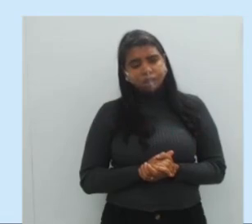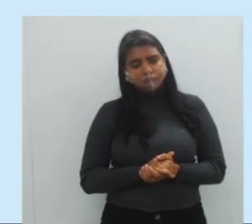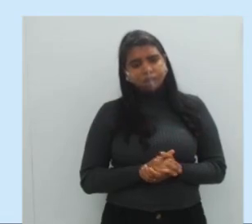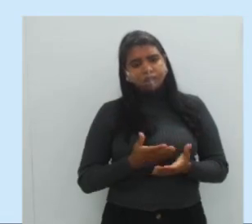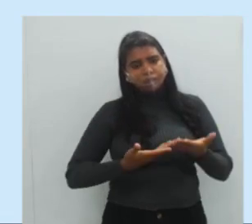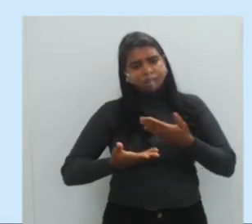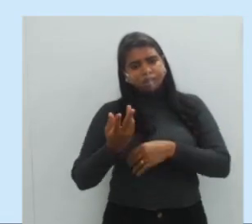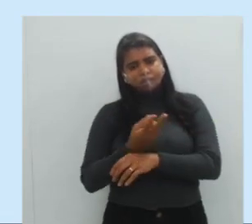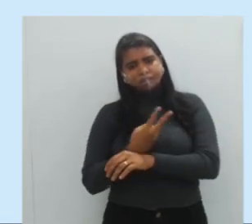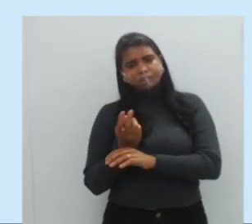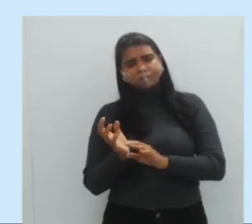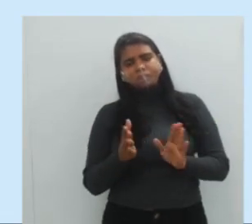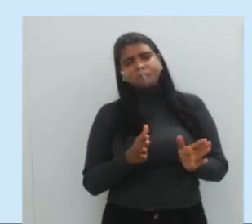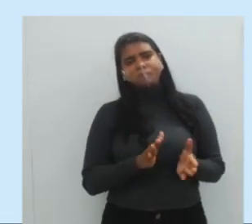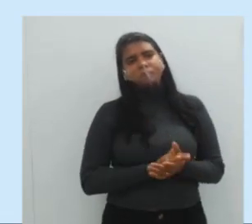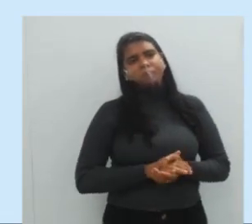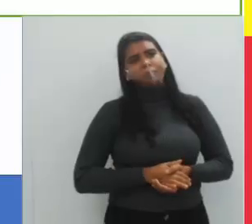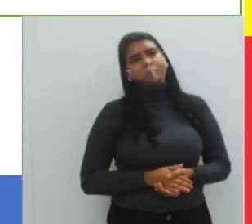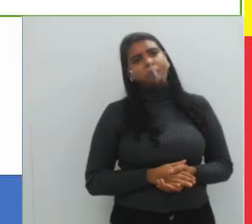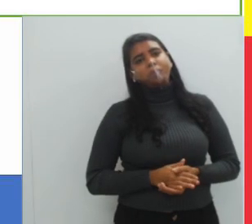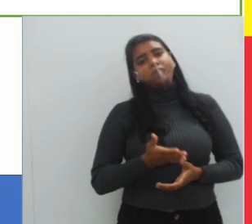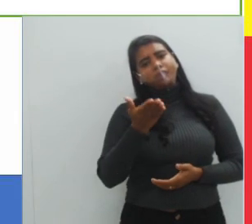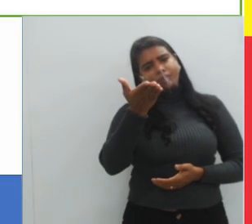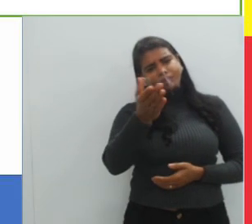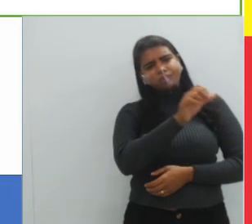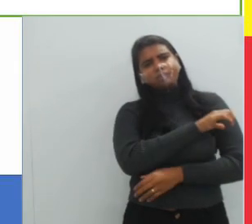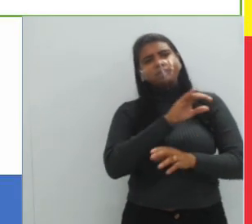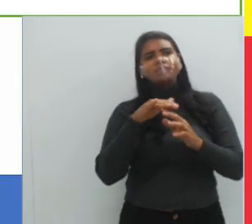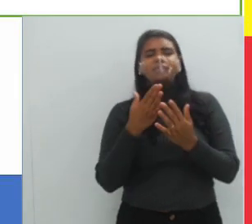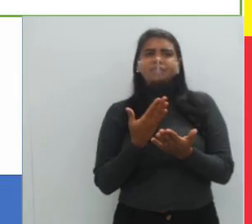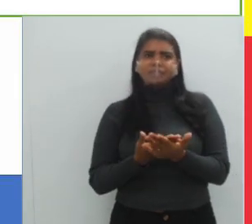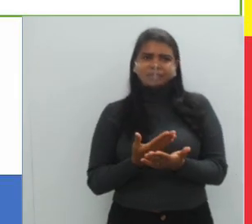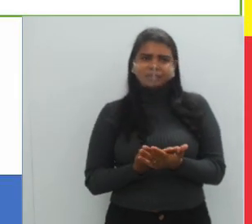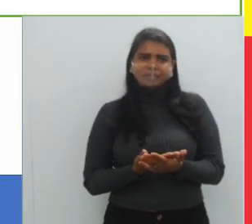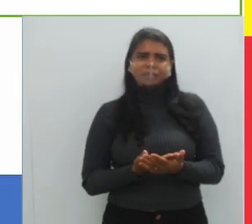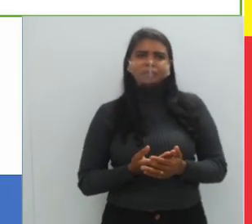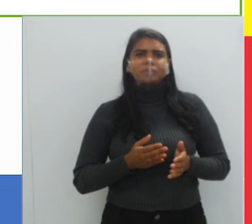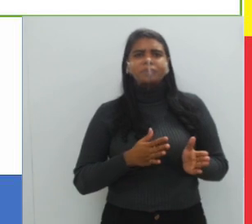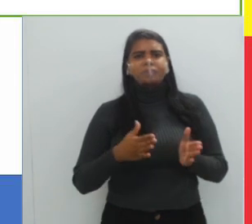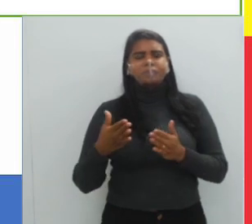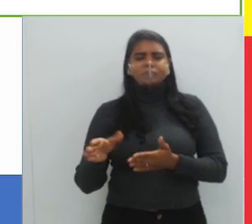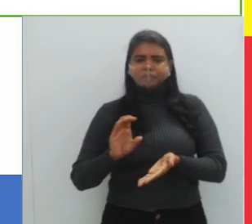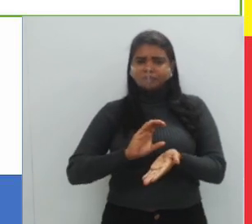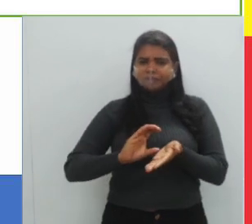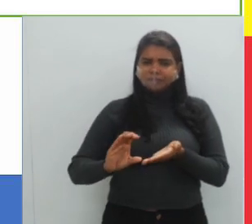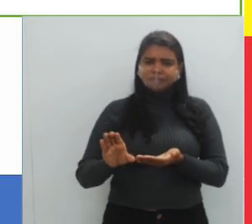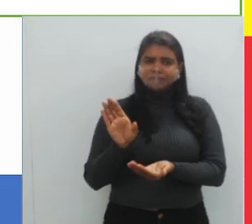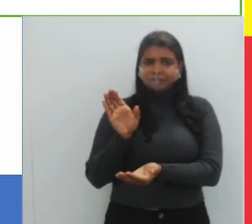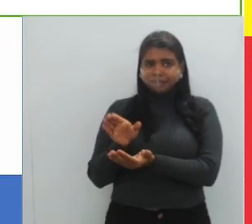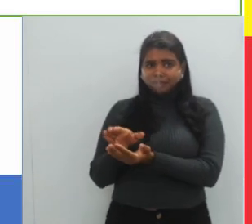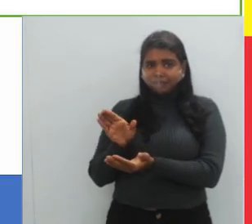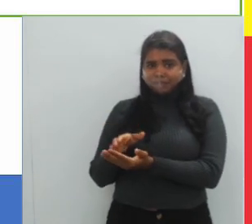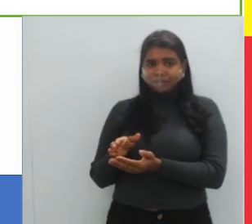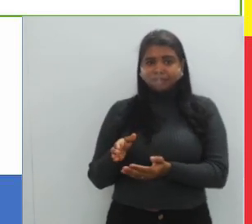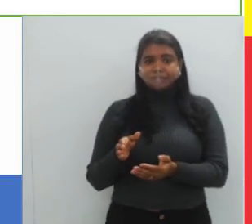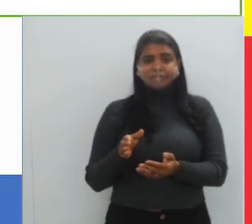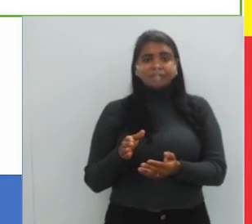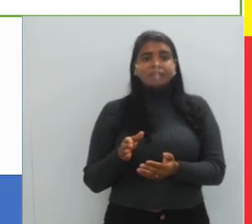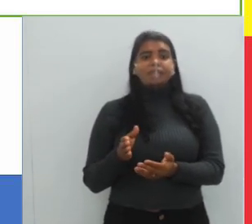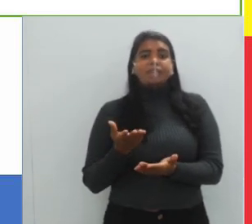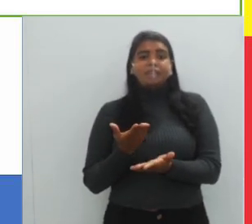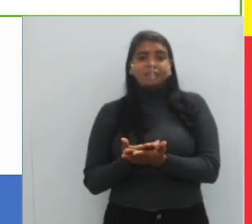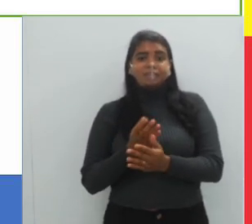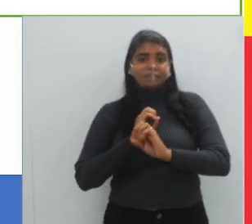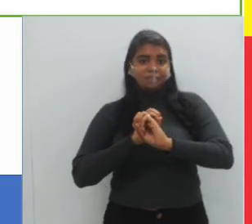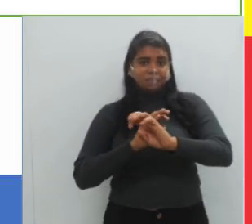mas há essa busca. Vamos em frente. Então, estudantes, assim, de acordo com o currículo de Pernambuco, as aulas de